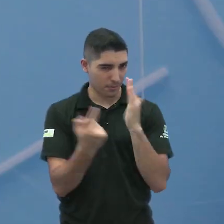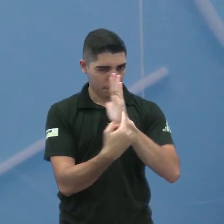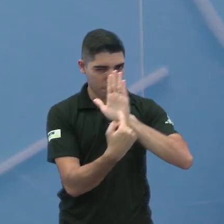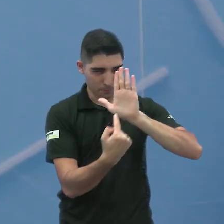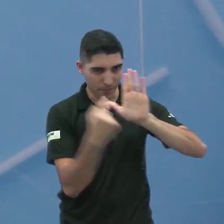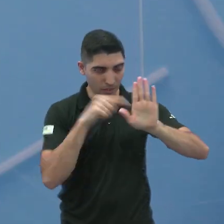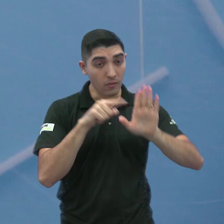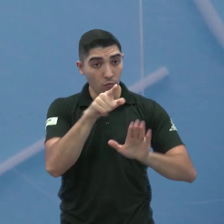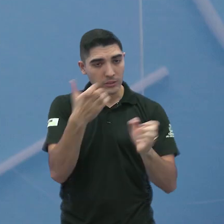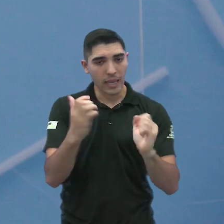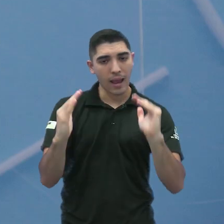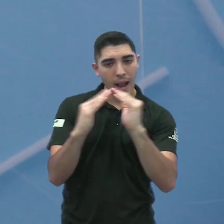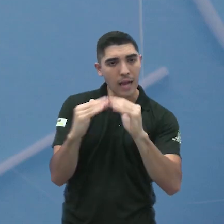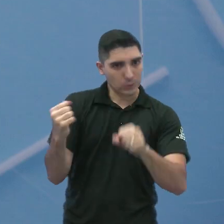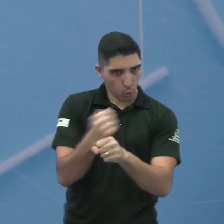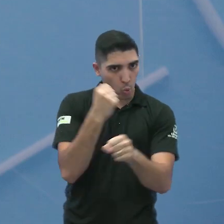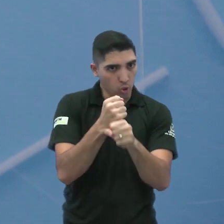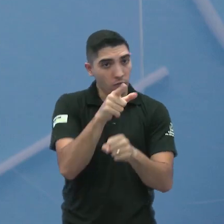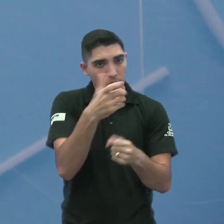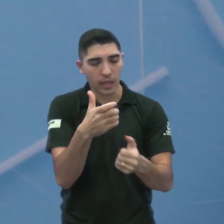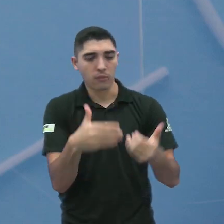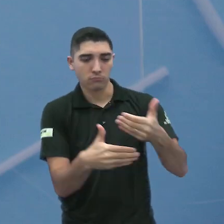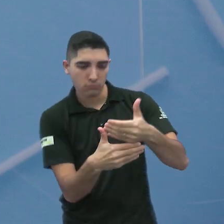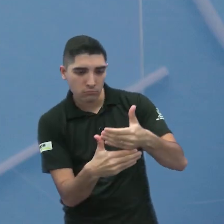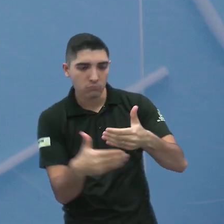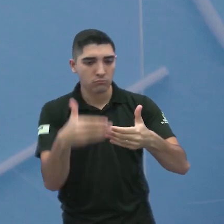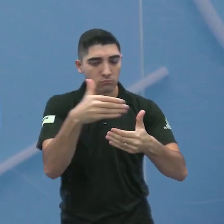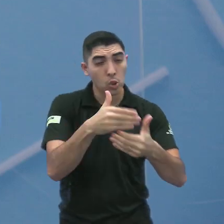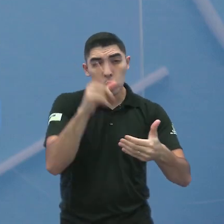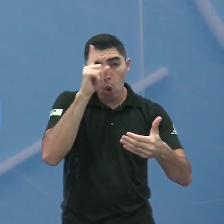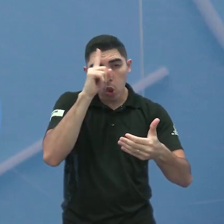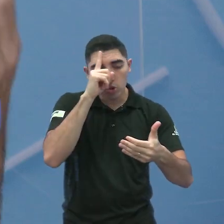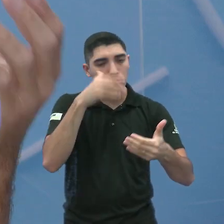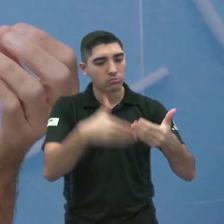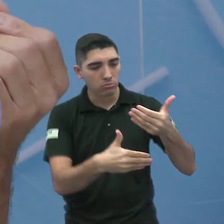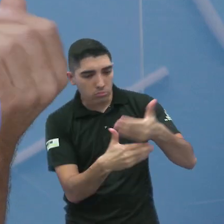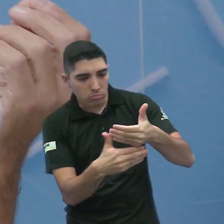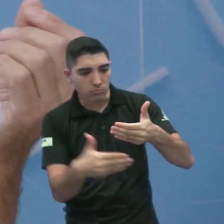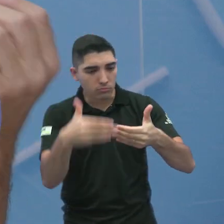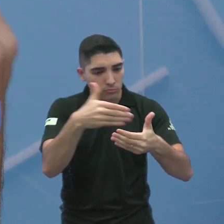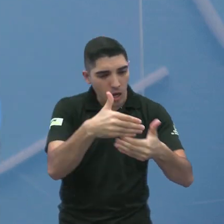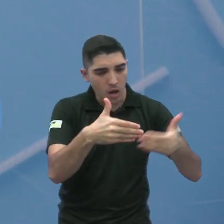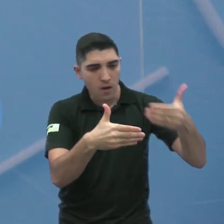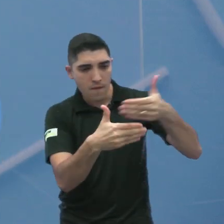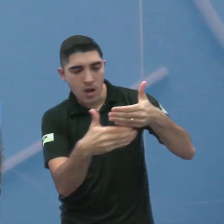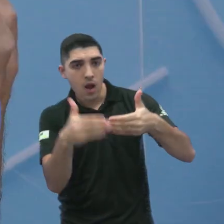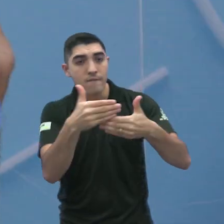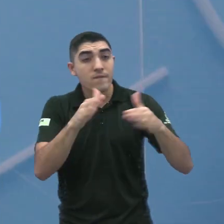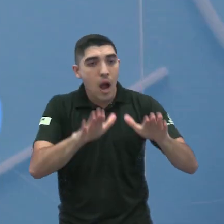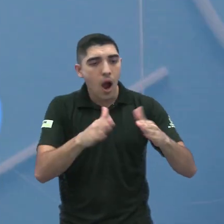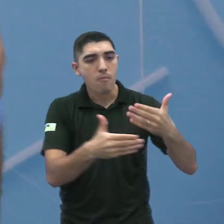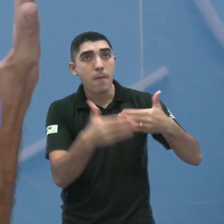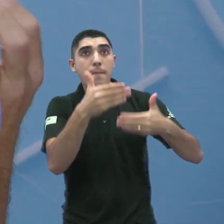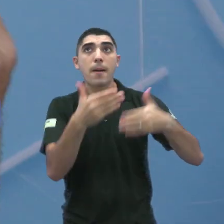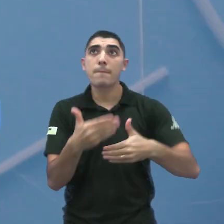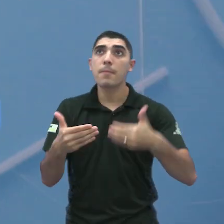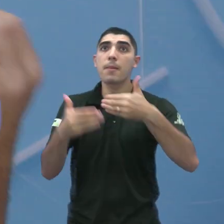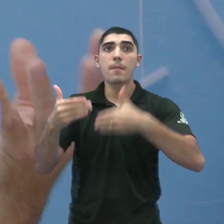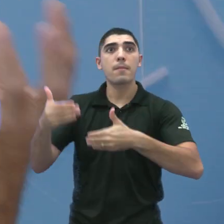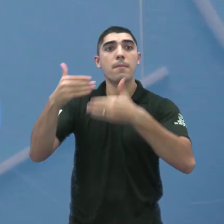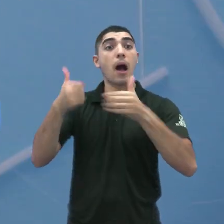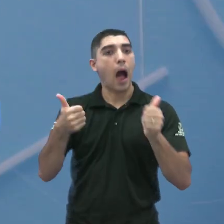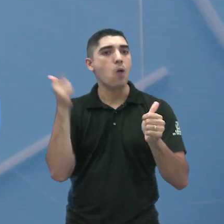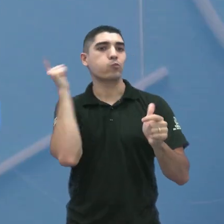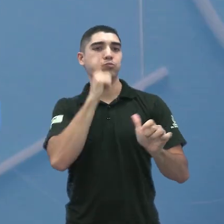em sequência, todos os dias, seguindo o mesmo projeto. E o tratamento, além do mesmo profissional, dupla